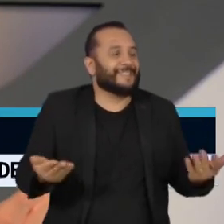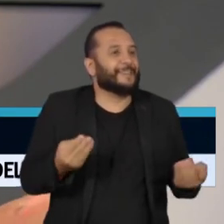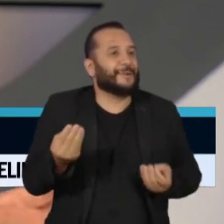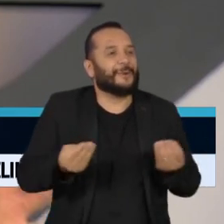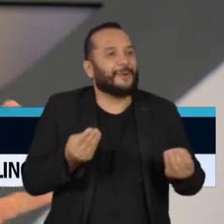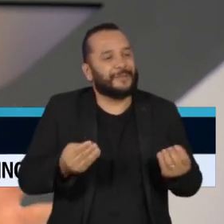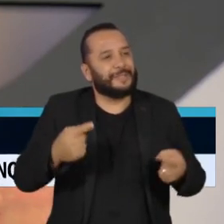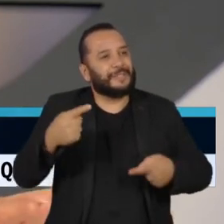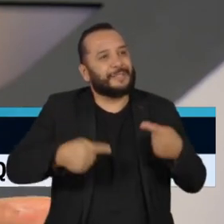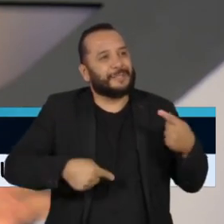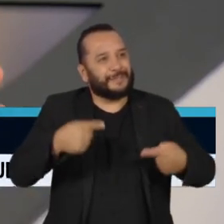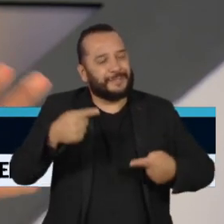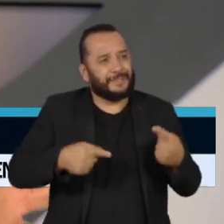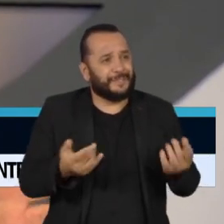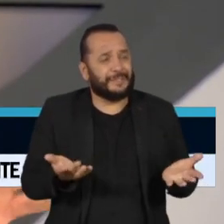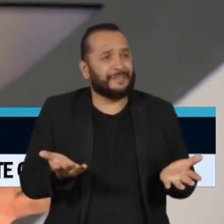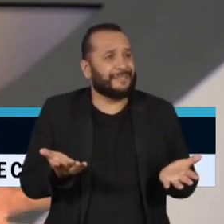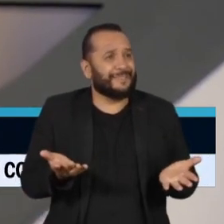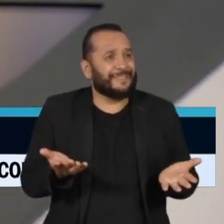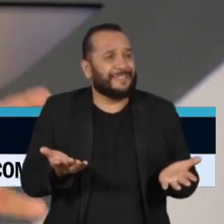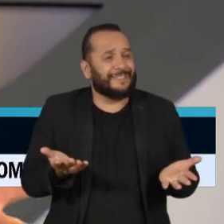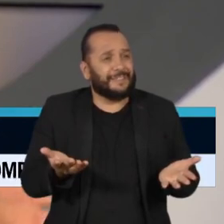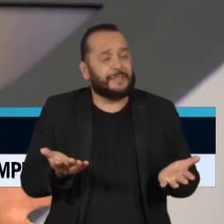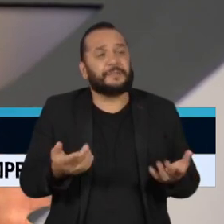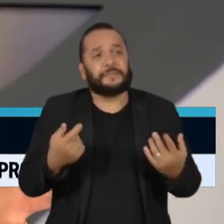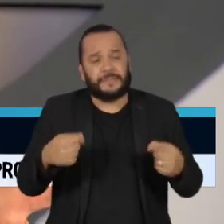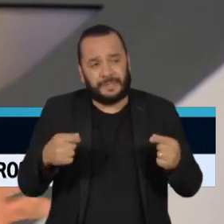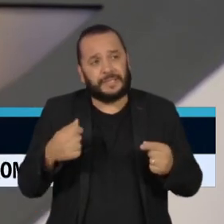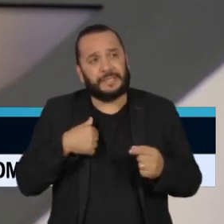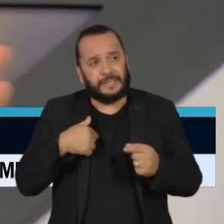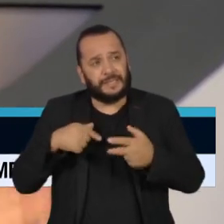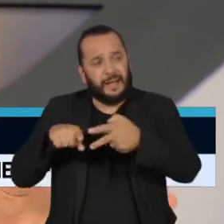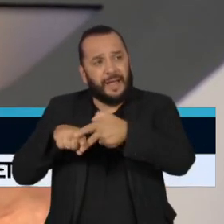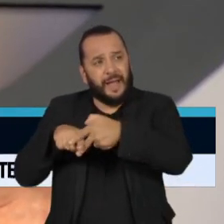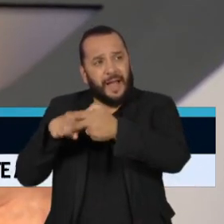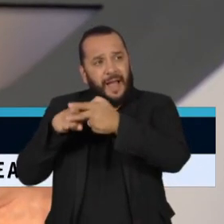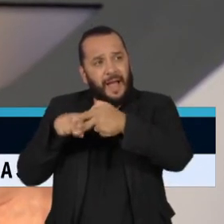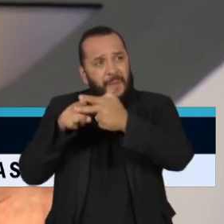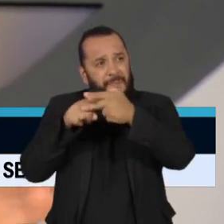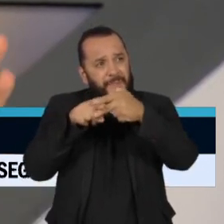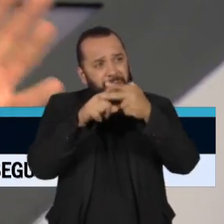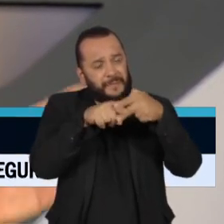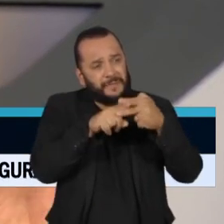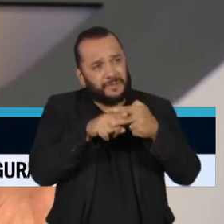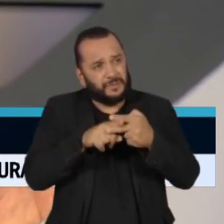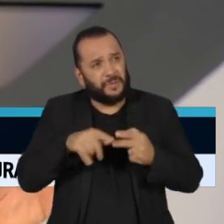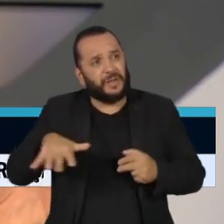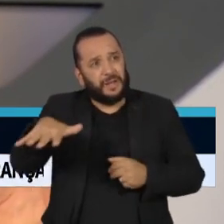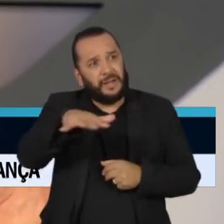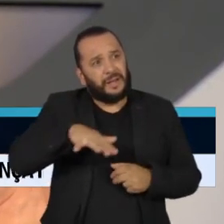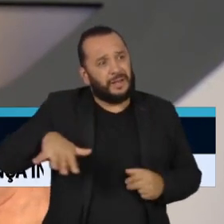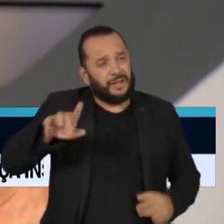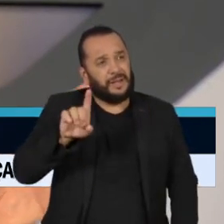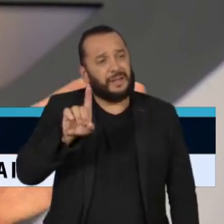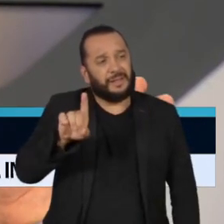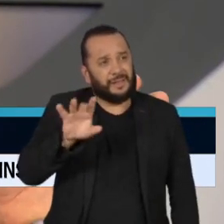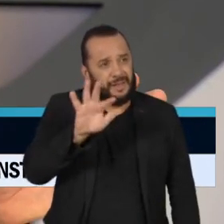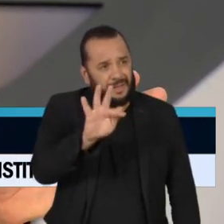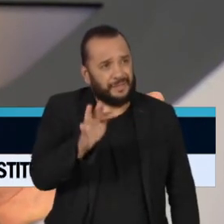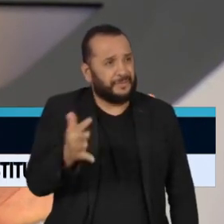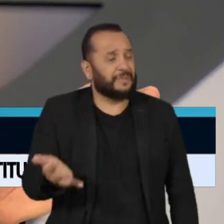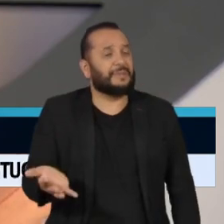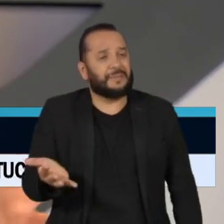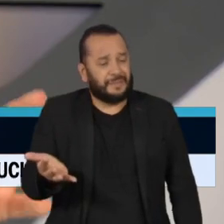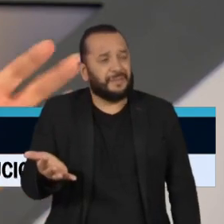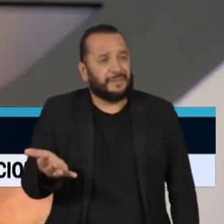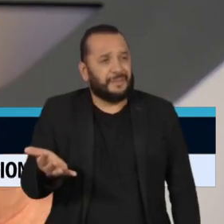se discutir também se não é hora de aperfeiçoar esse esse estado da do